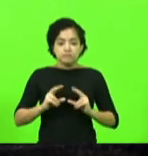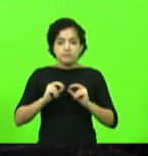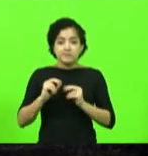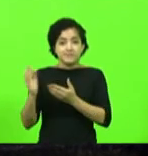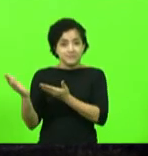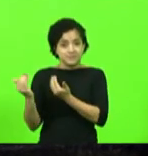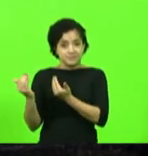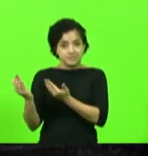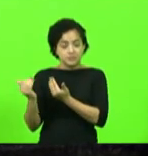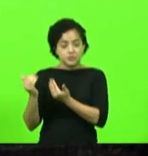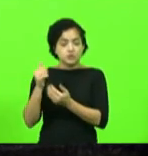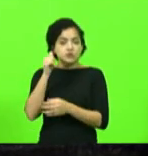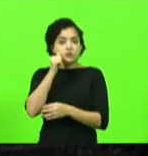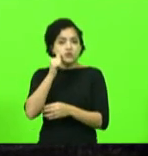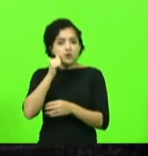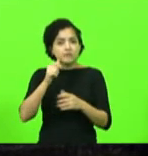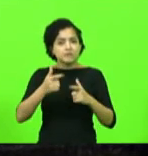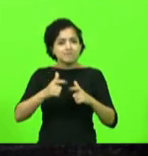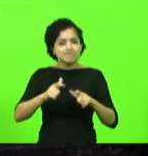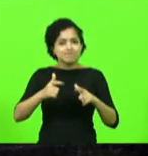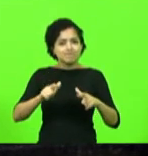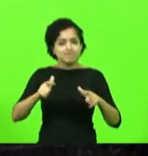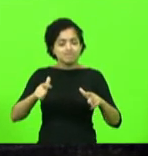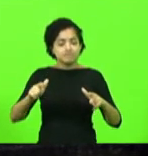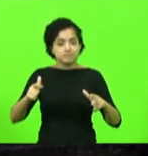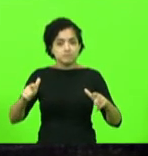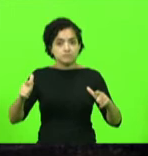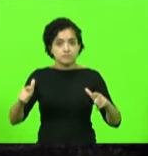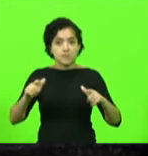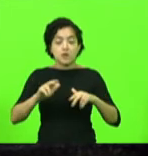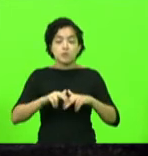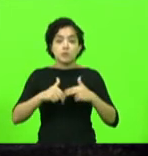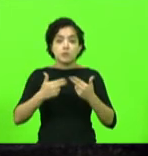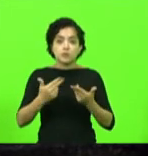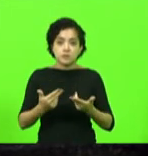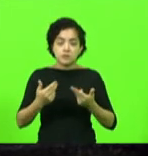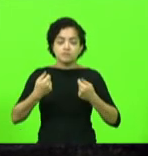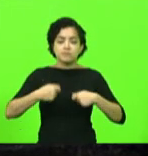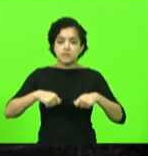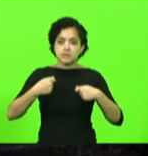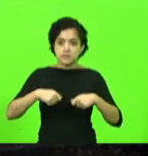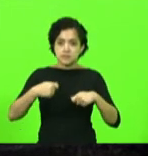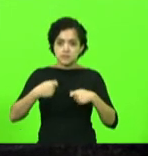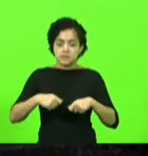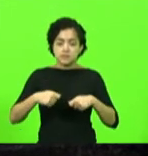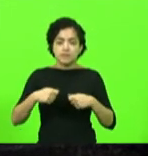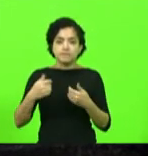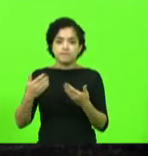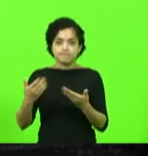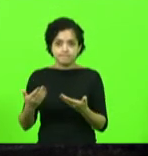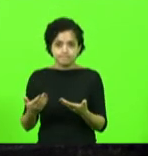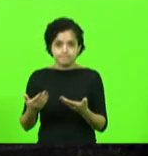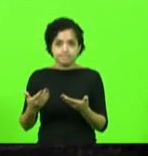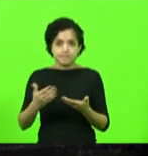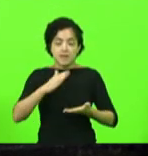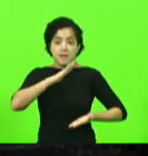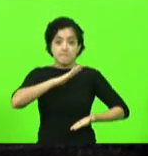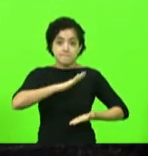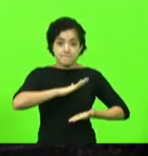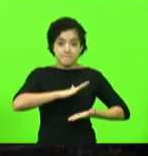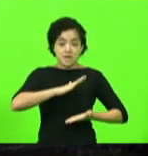jovens está crescendo muito, por isso a necessidade da mamografia.